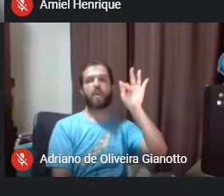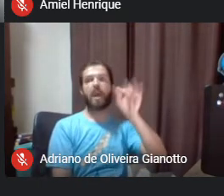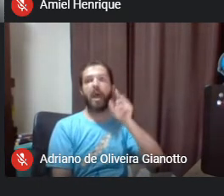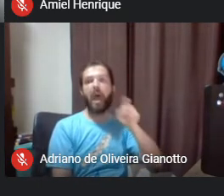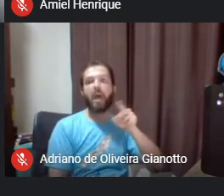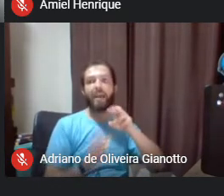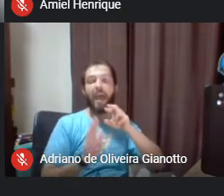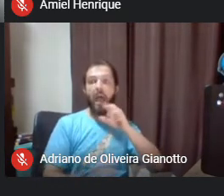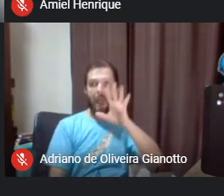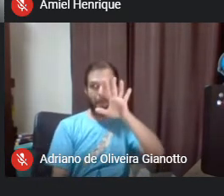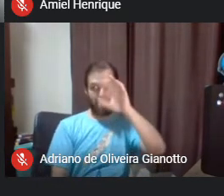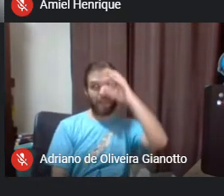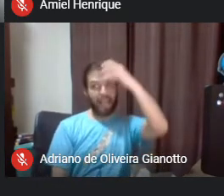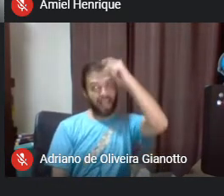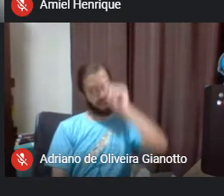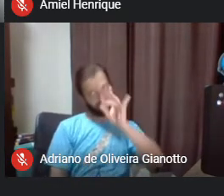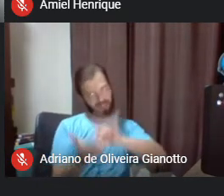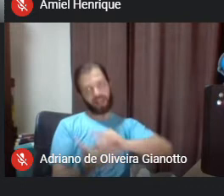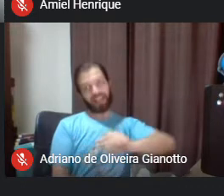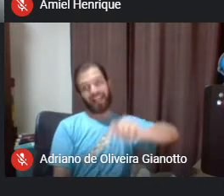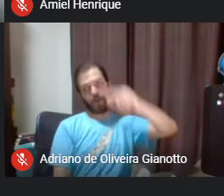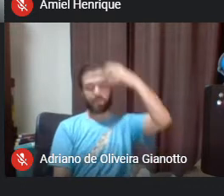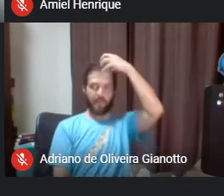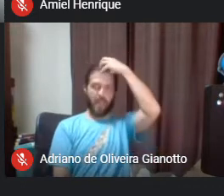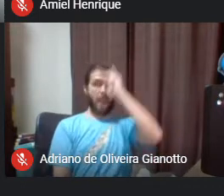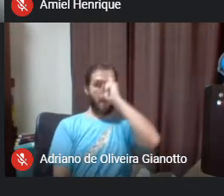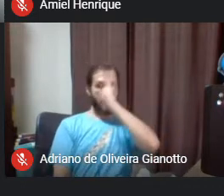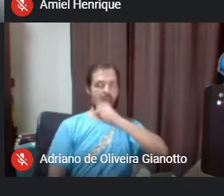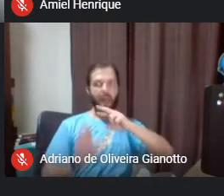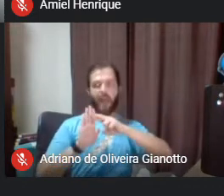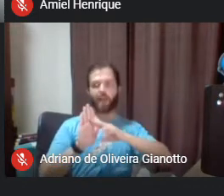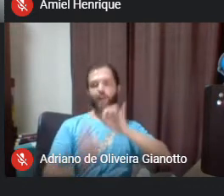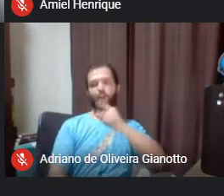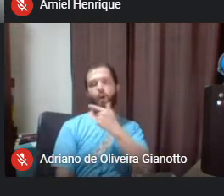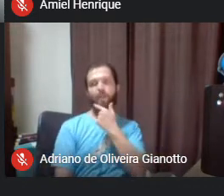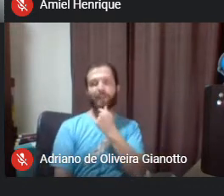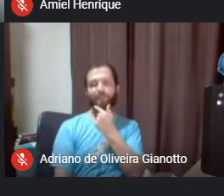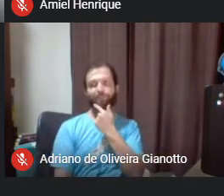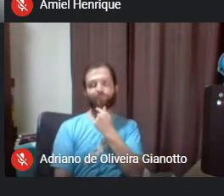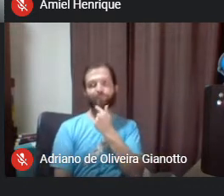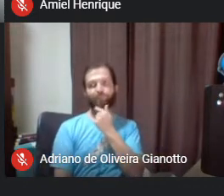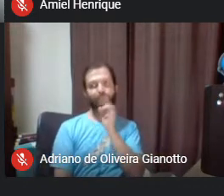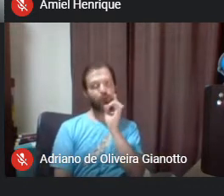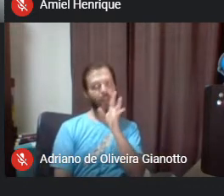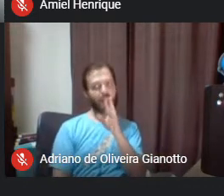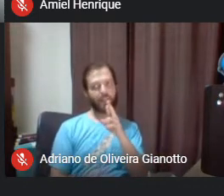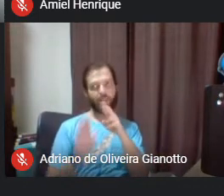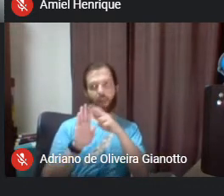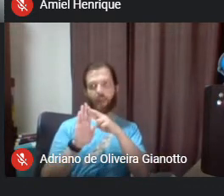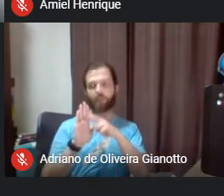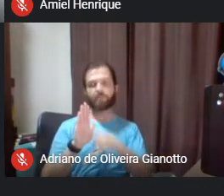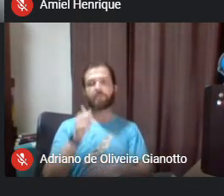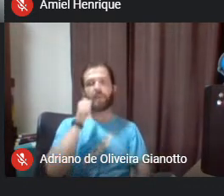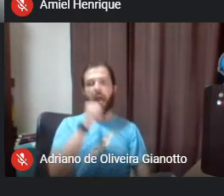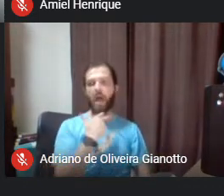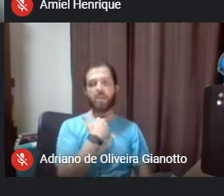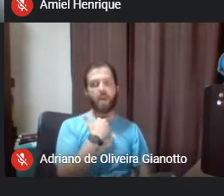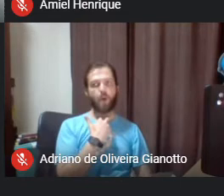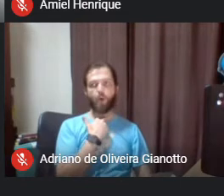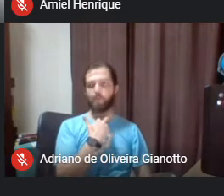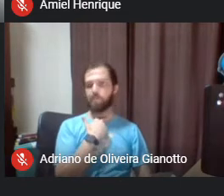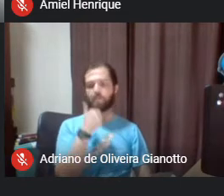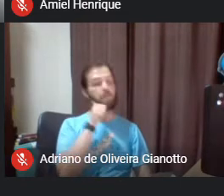Então, é uma escola, né, do governo federal. Claro, antes o rei mandou, só que na época